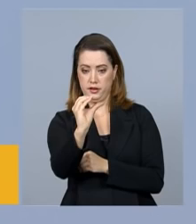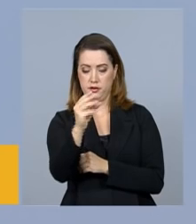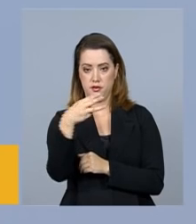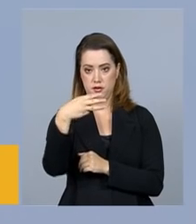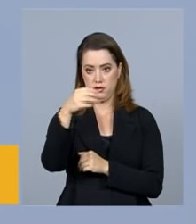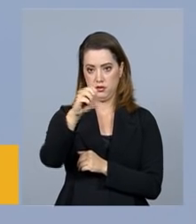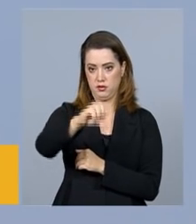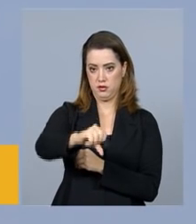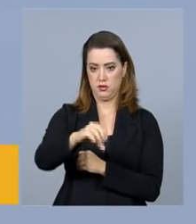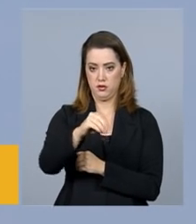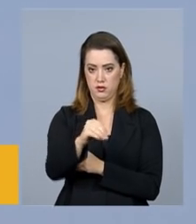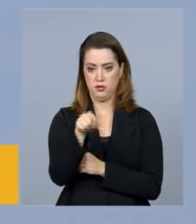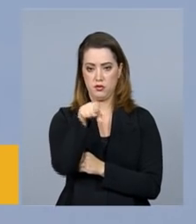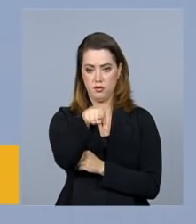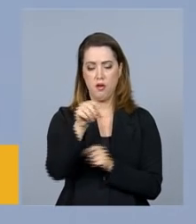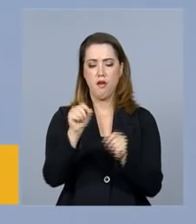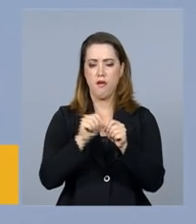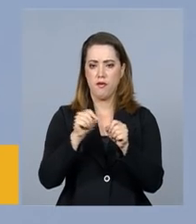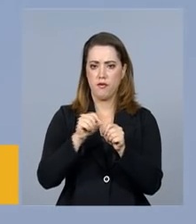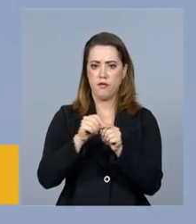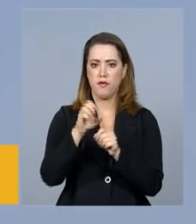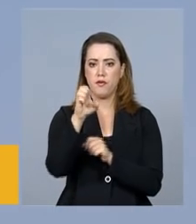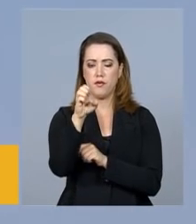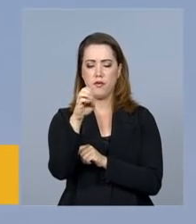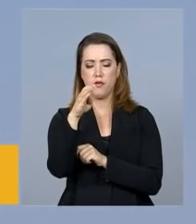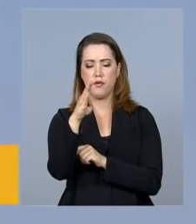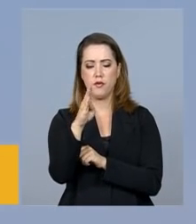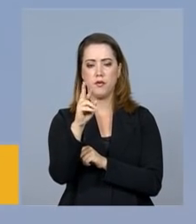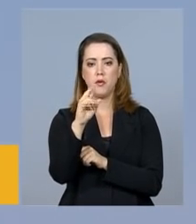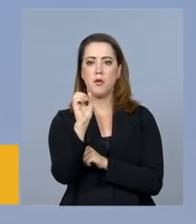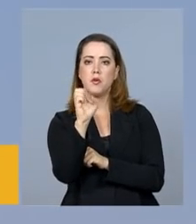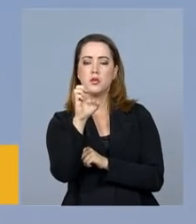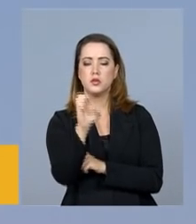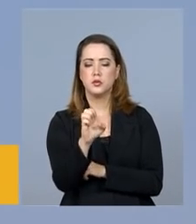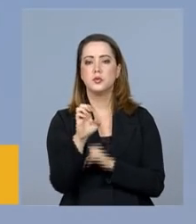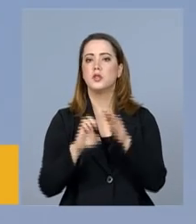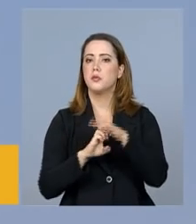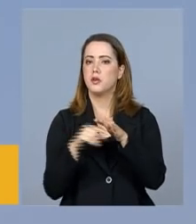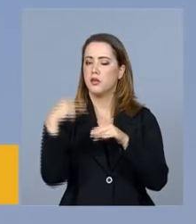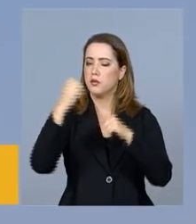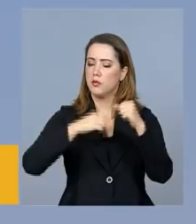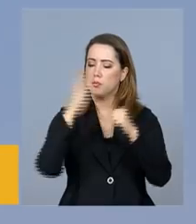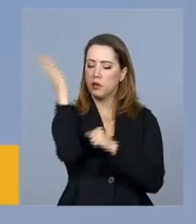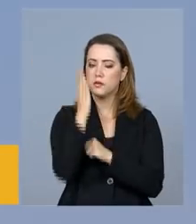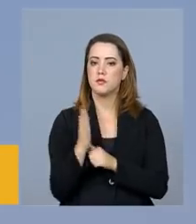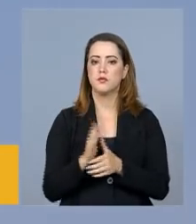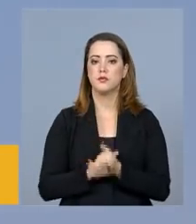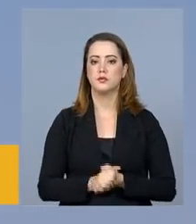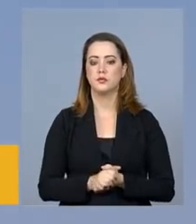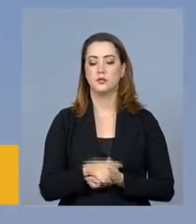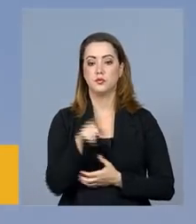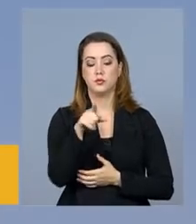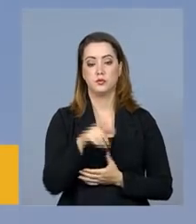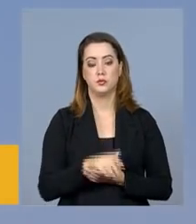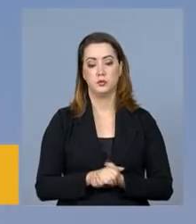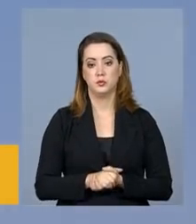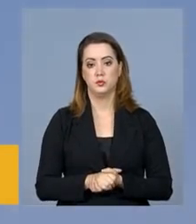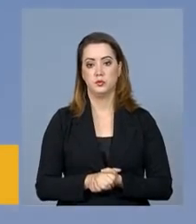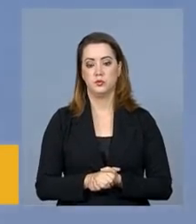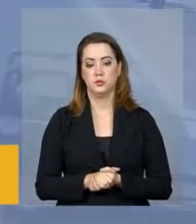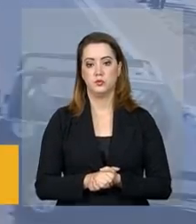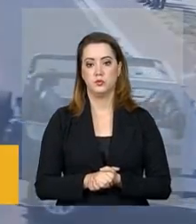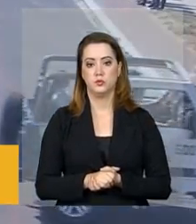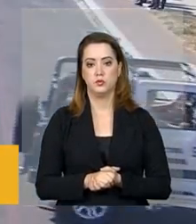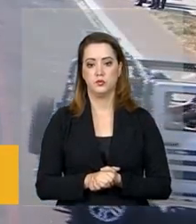Embraer. Agora dada a largada mesmo para o desfile, né? Atender inúmeras missões, tais como busca e